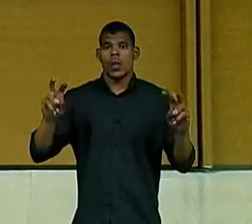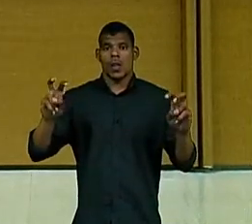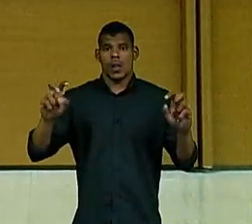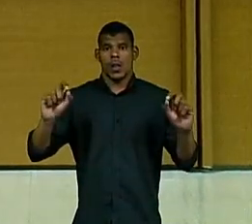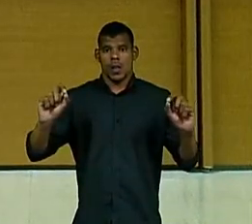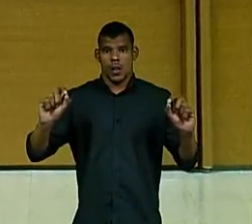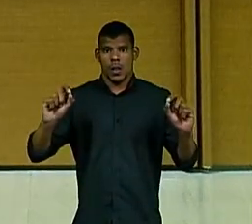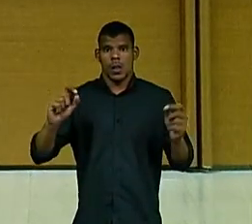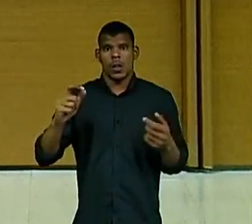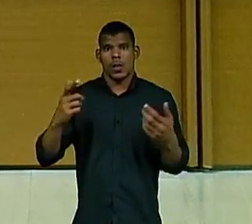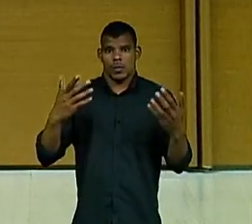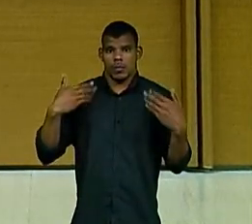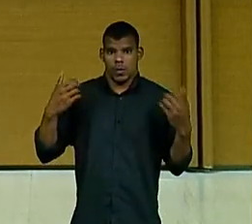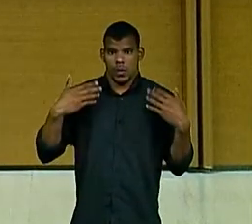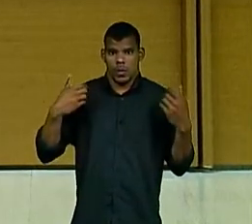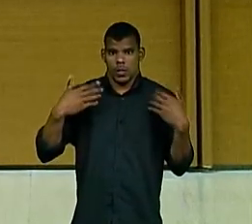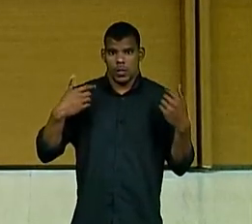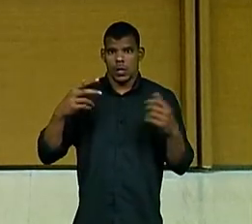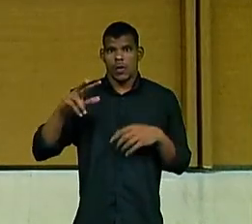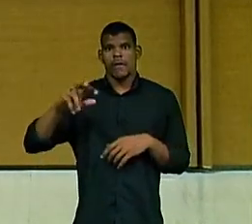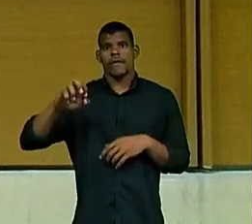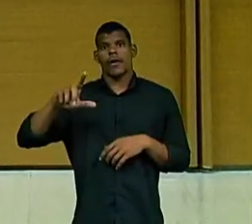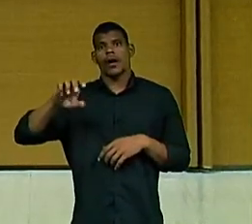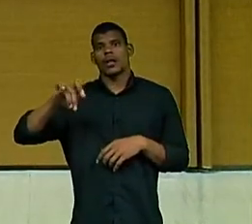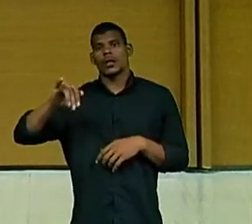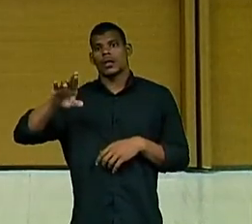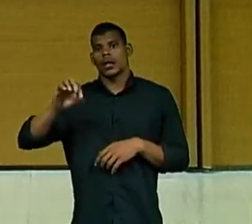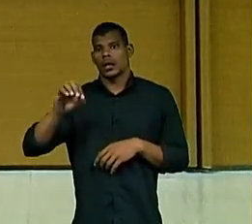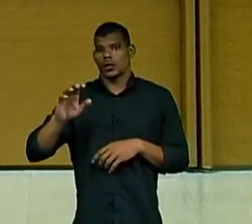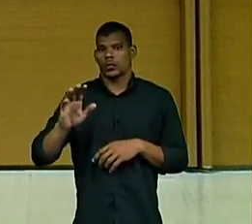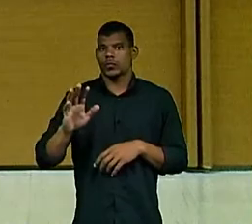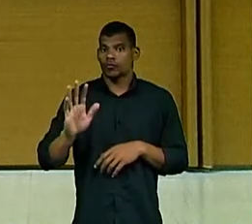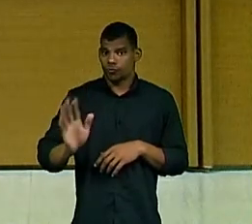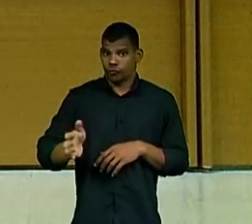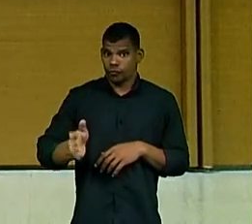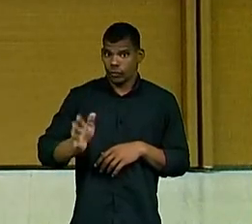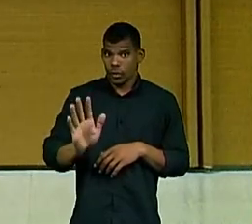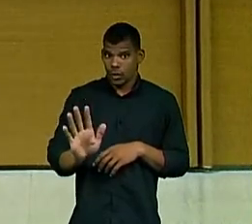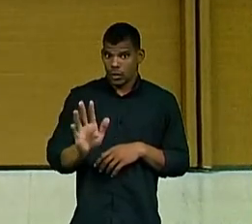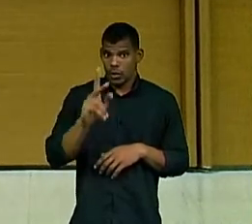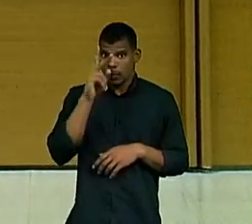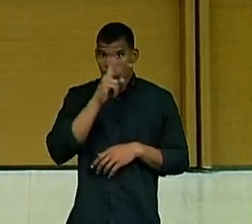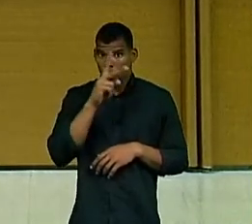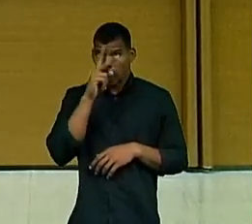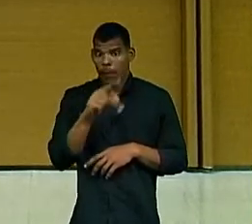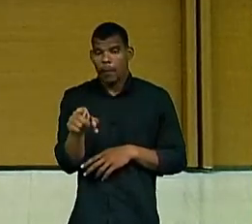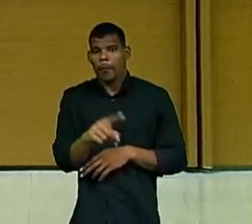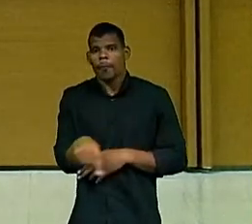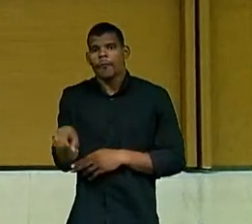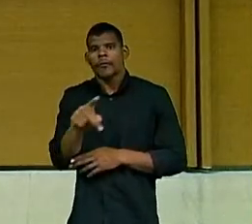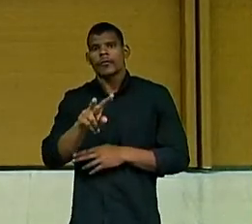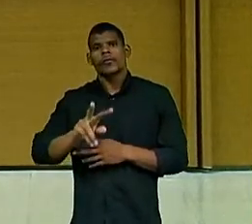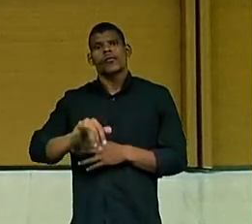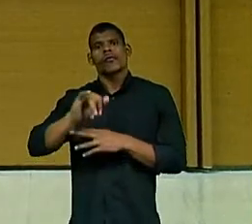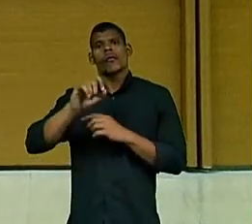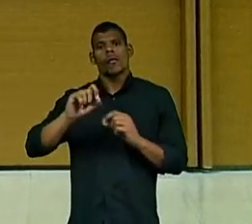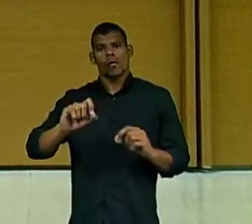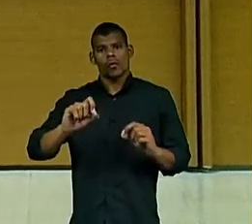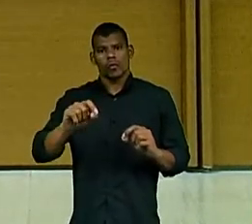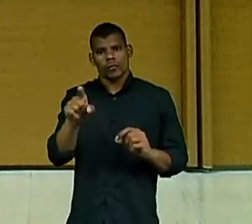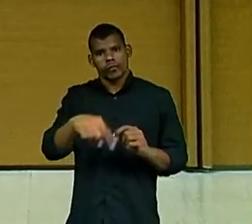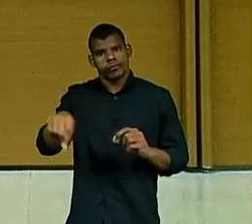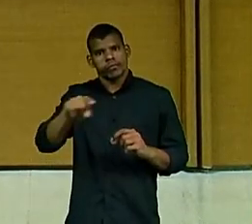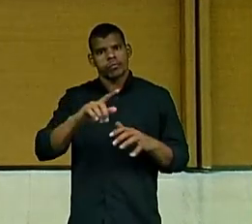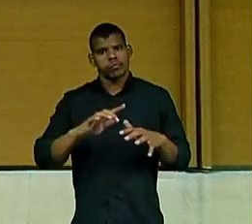do Passeio do veleiro já já e lembrar que nós vamos ter também acompanha as redes sociais do alcance